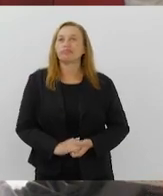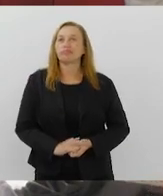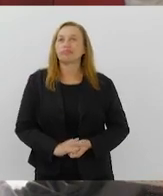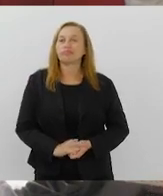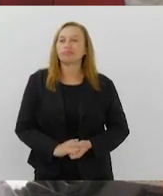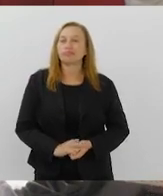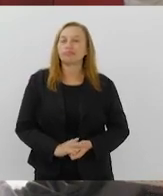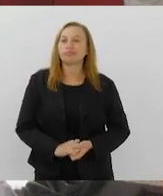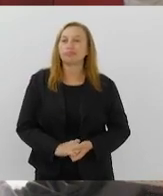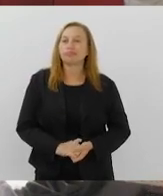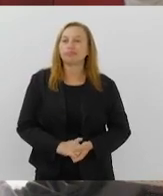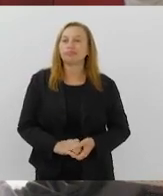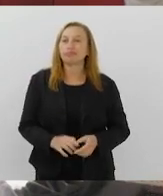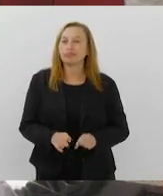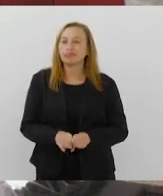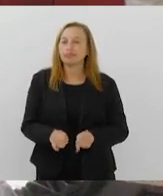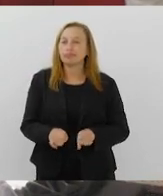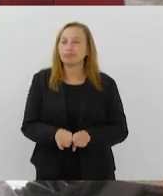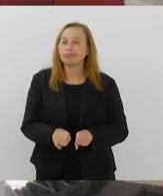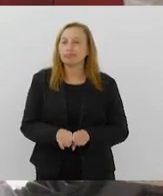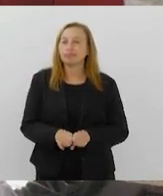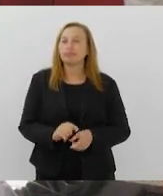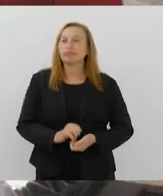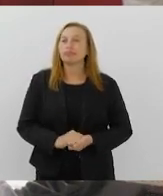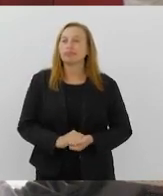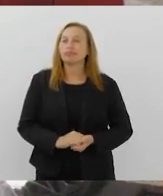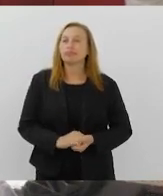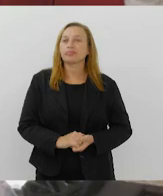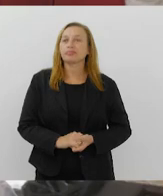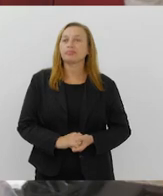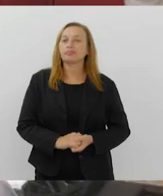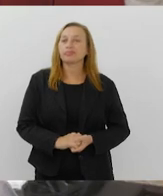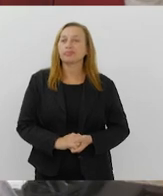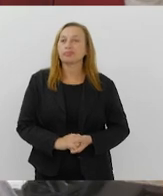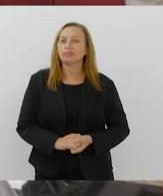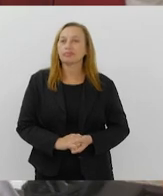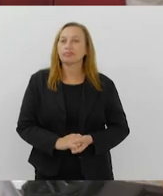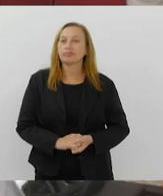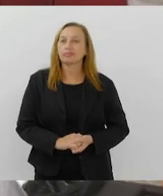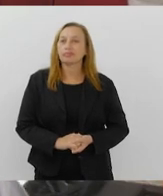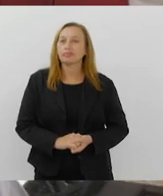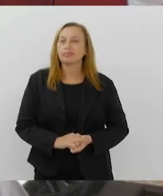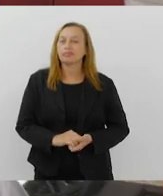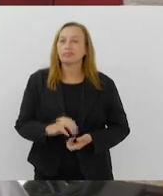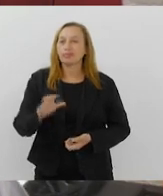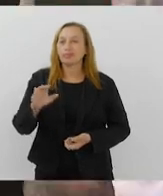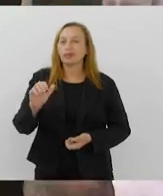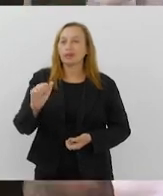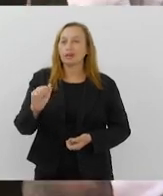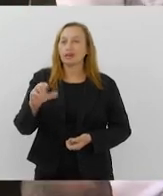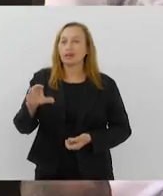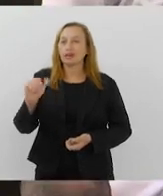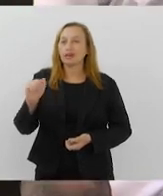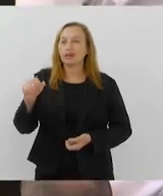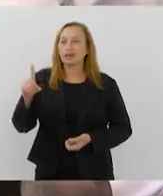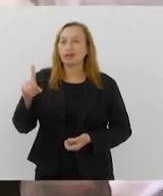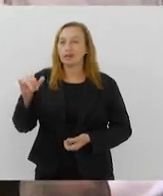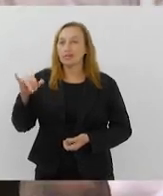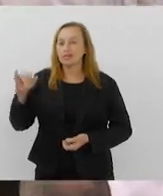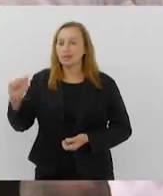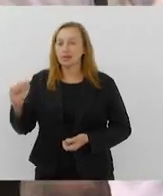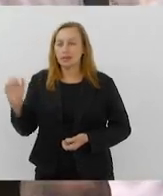Pinduca também, faixa vermelha do Carson, da academia do Carson Grace. Então não pode deixar de estar aqui